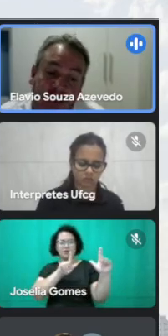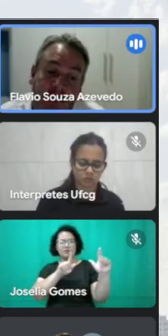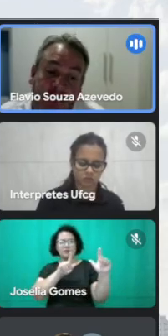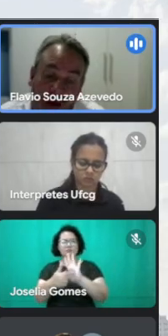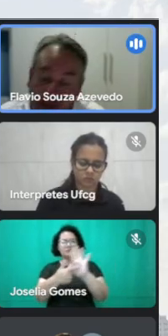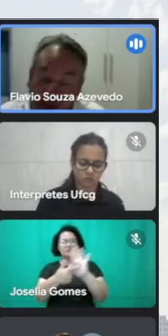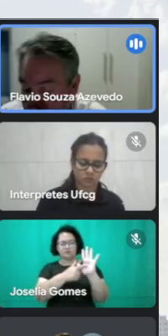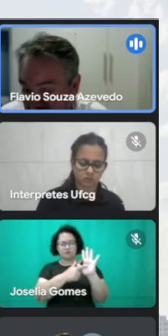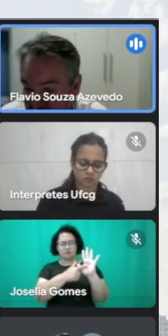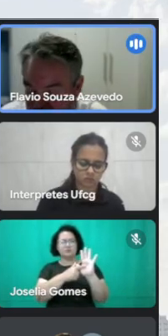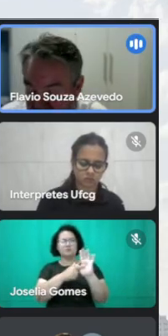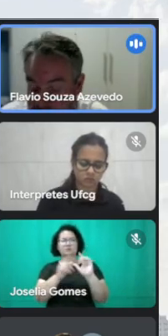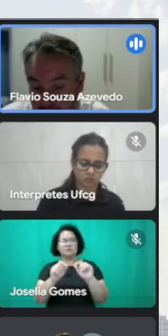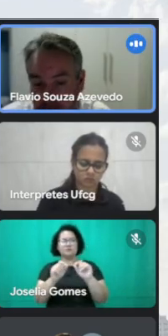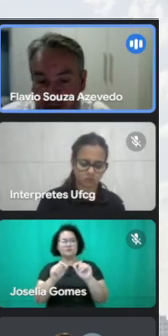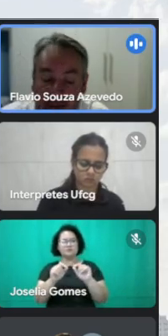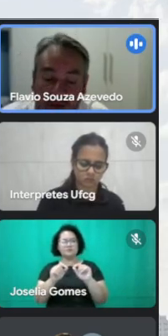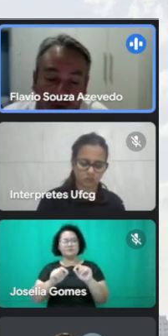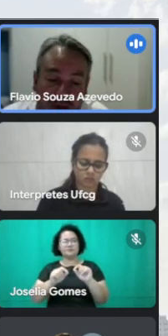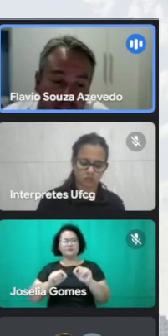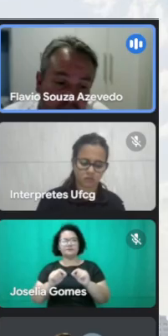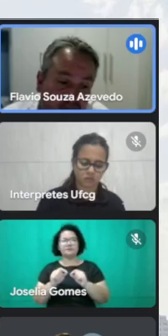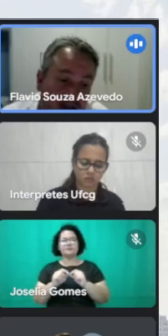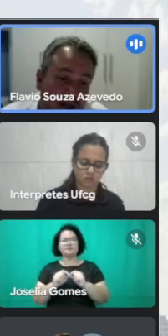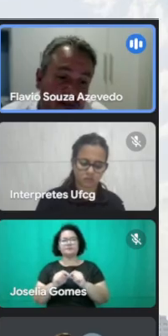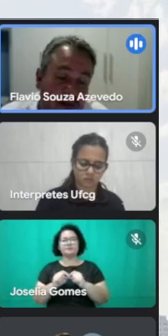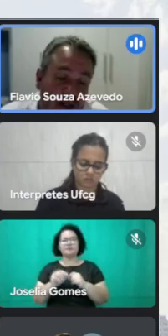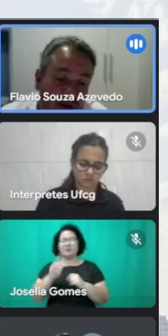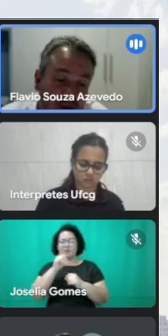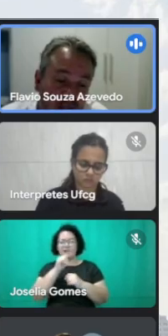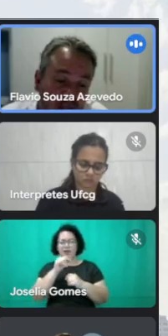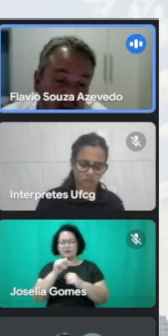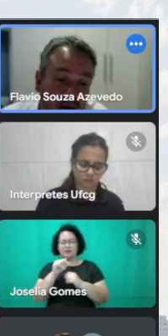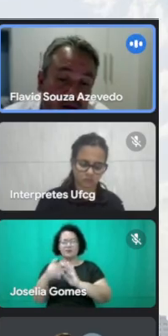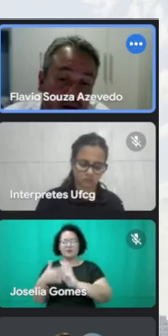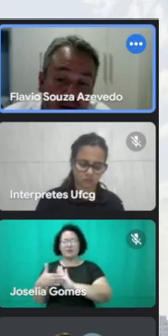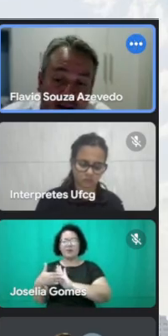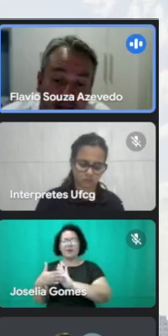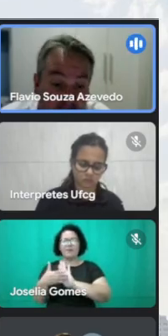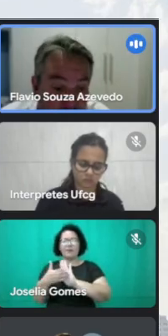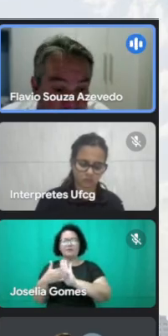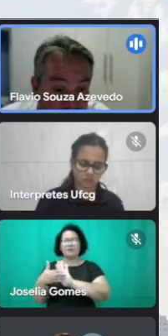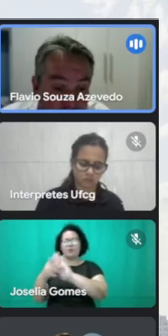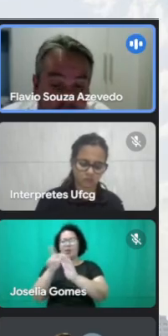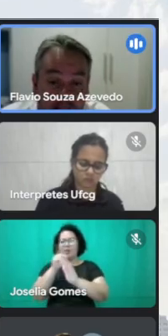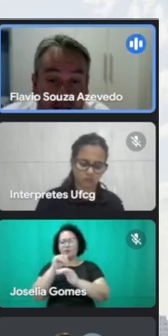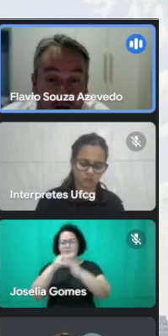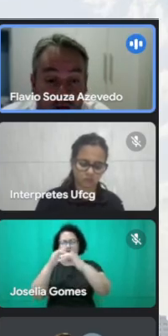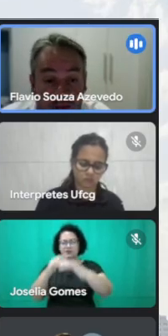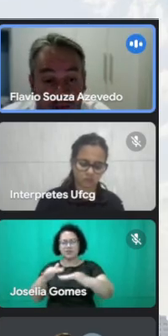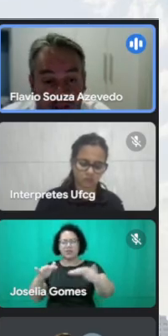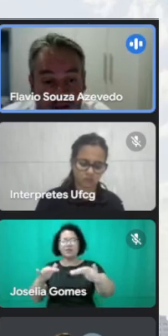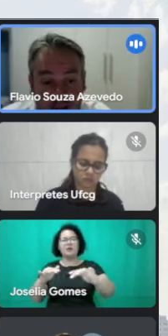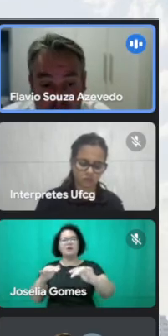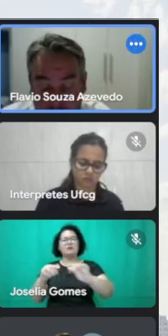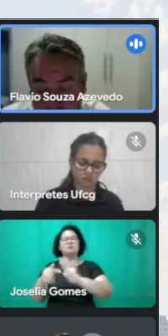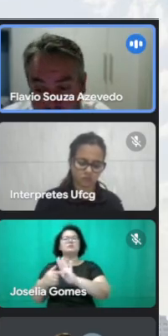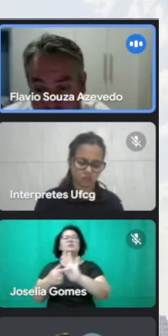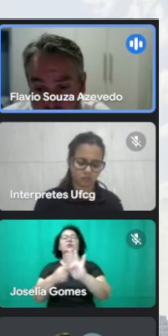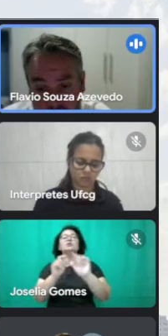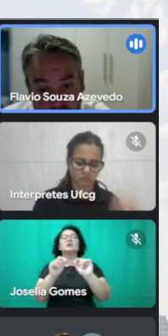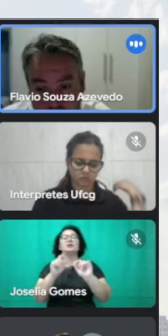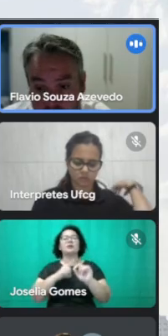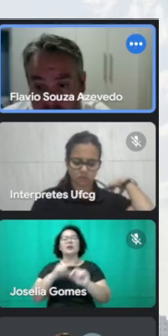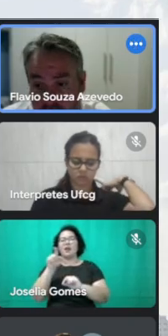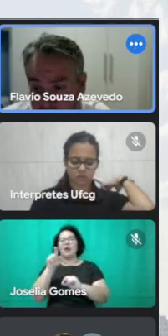que fica geralmente já para a parte do Oceano Atlântico é chamada de região oceânica. Então, eles têm lá essa chamada Lagoa de